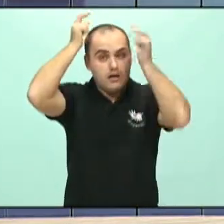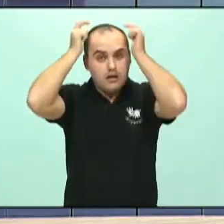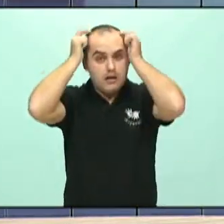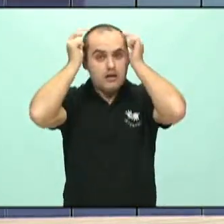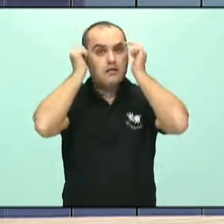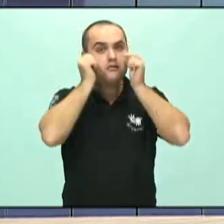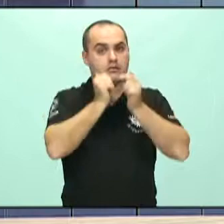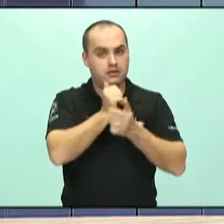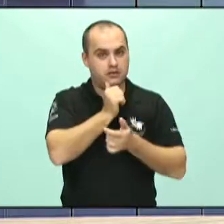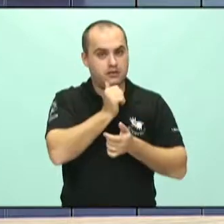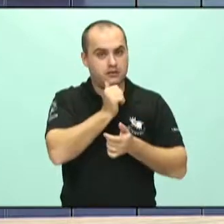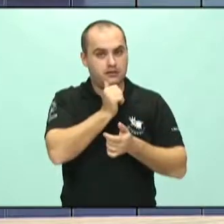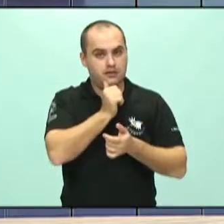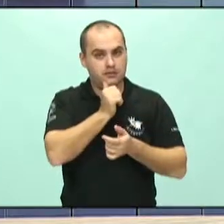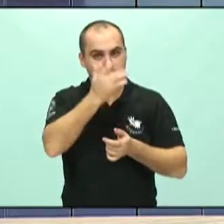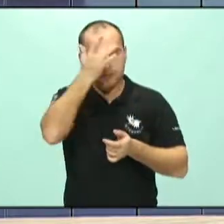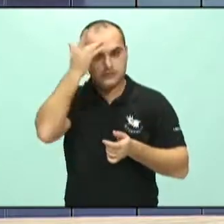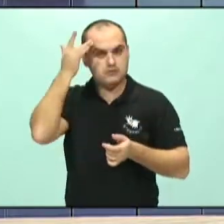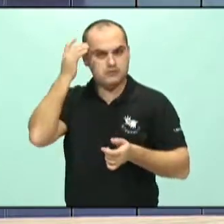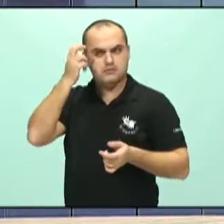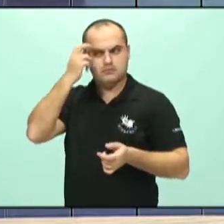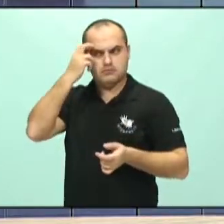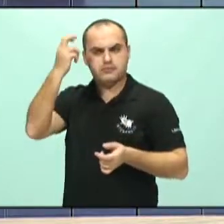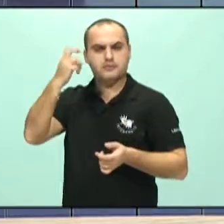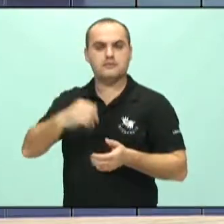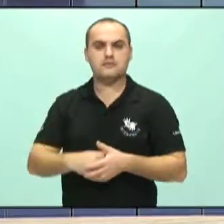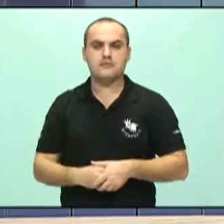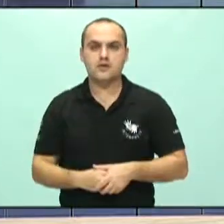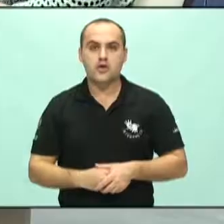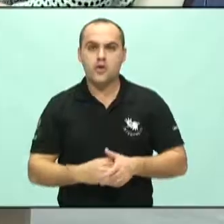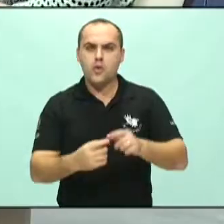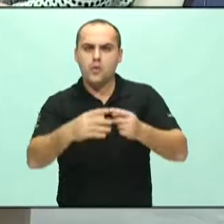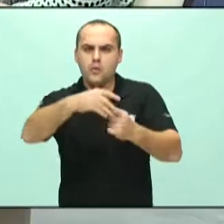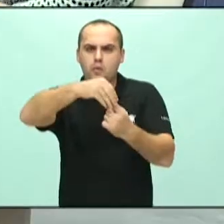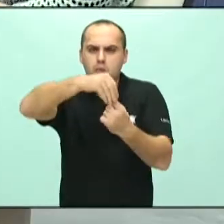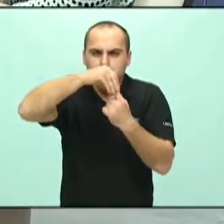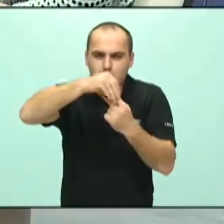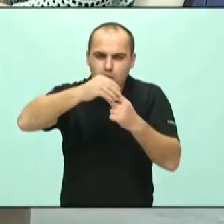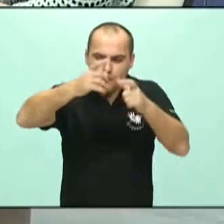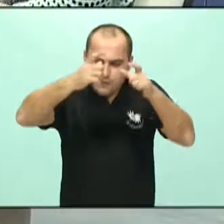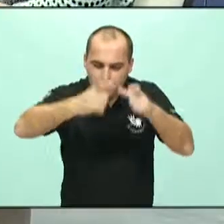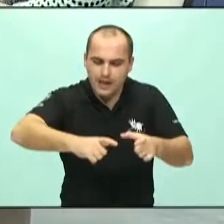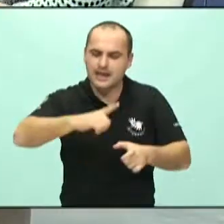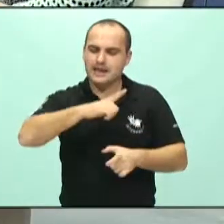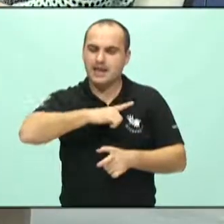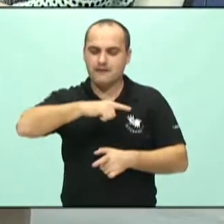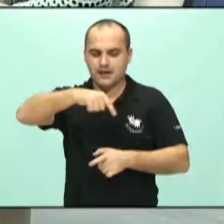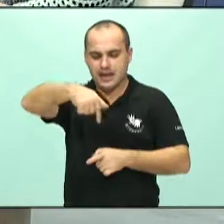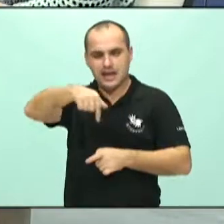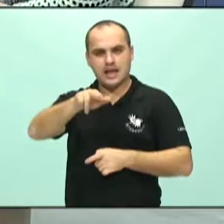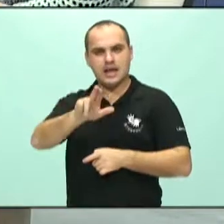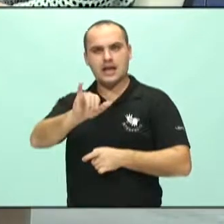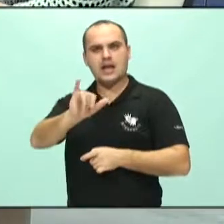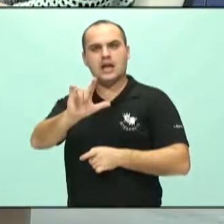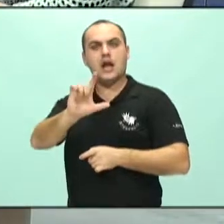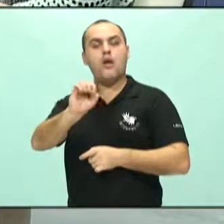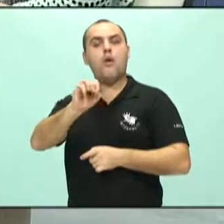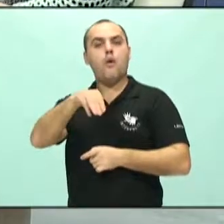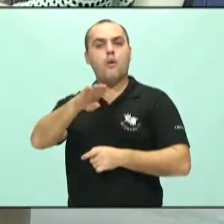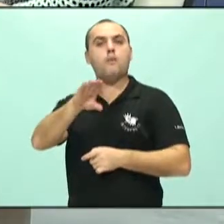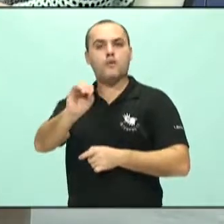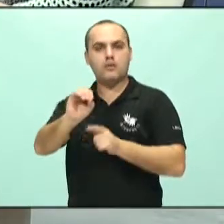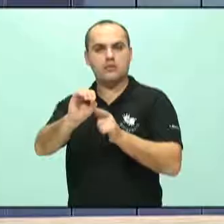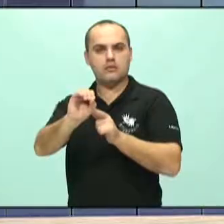continente, o único local que teve quilombo foi o Brasil. O único lugar que tem essa